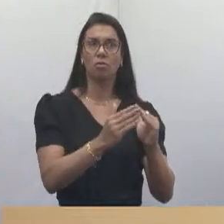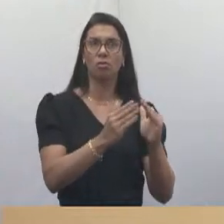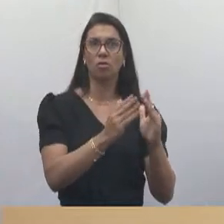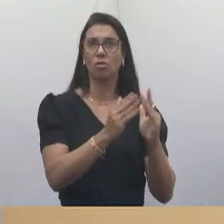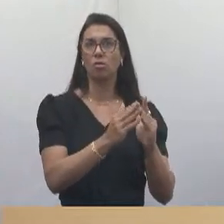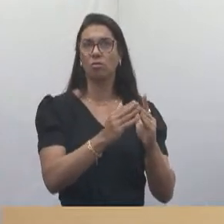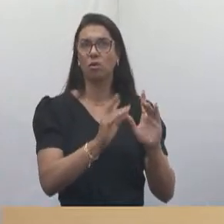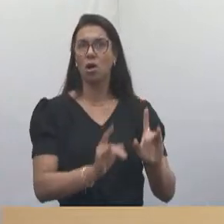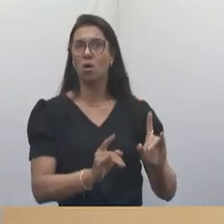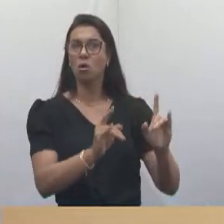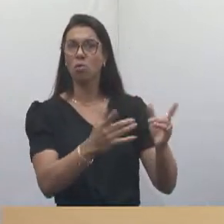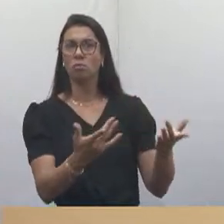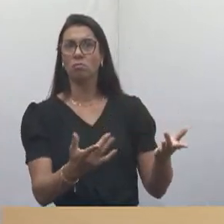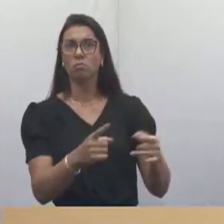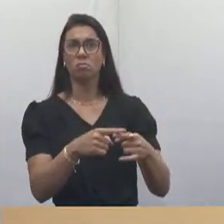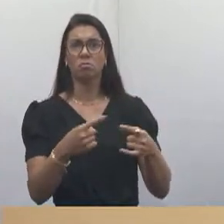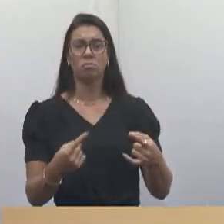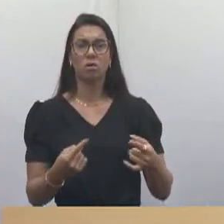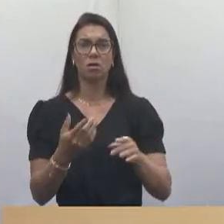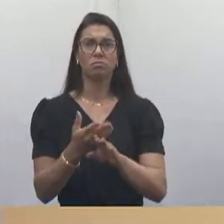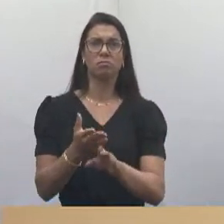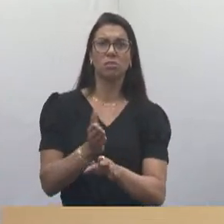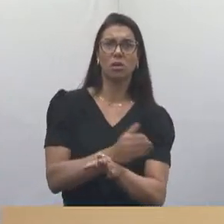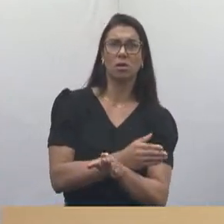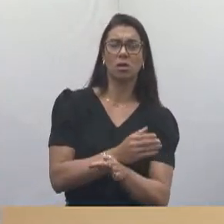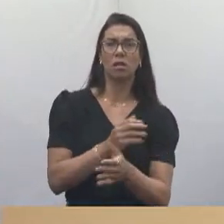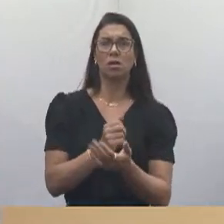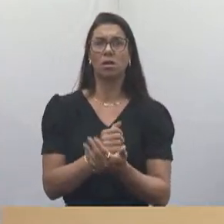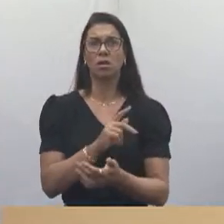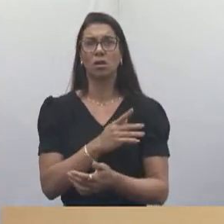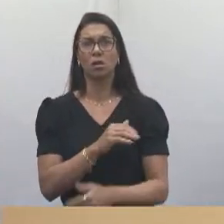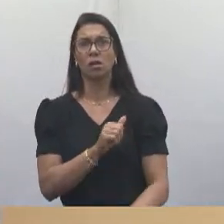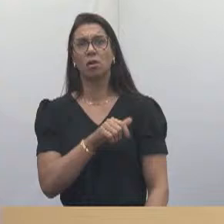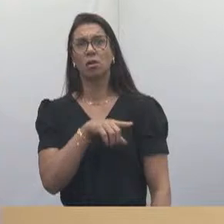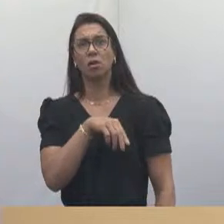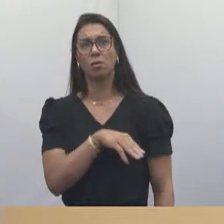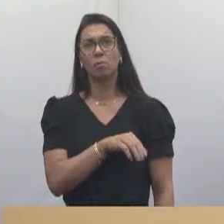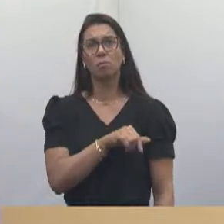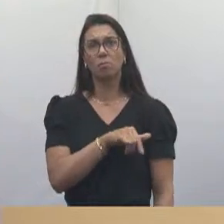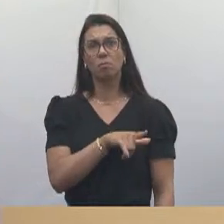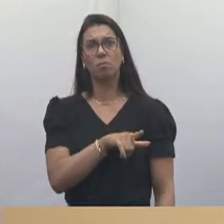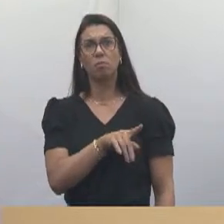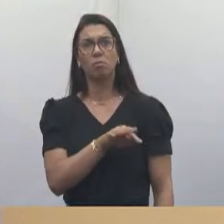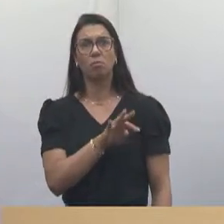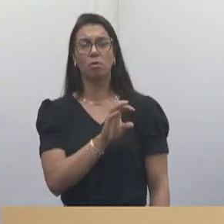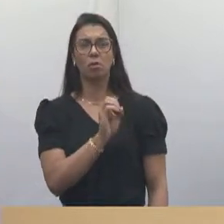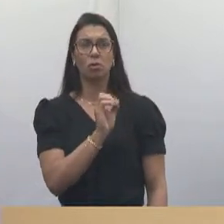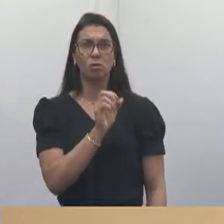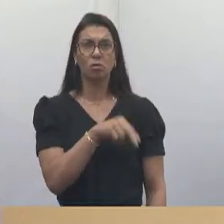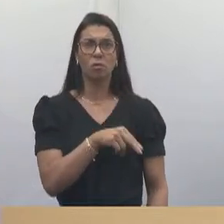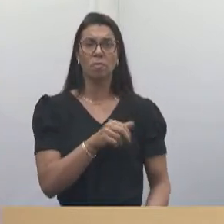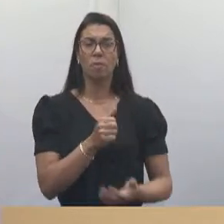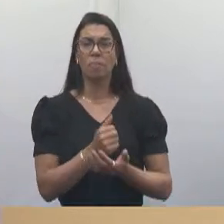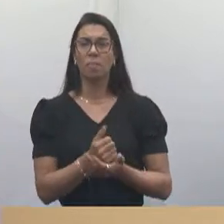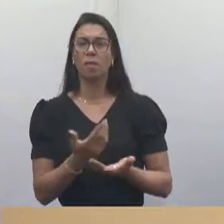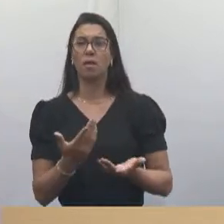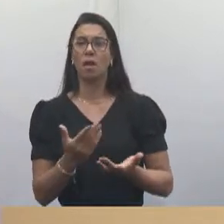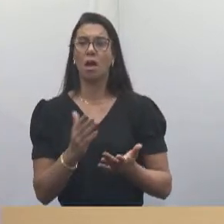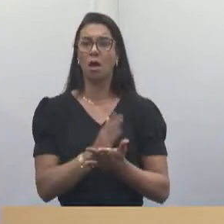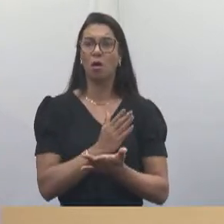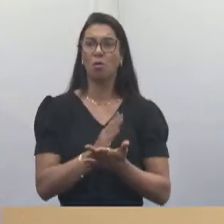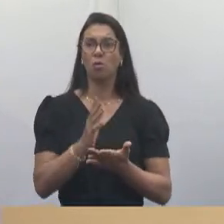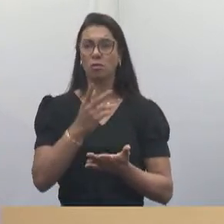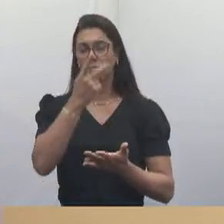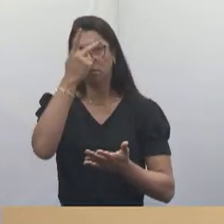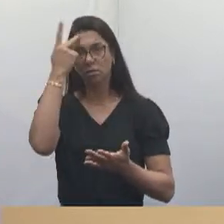tempo, desde lá da época do Hamilton, nos condomínios, quando fizeram as imagens aéreas, teve muita gente em condomínio que